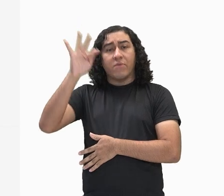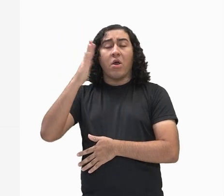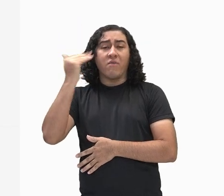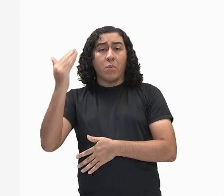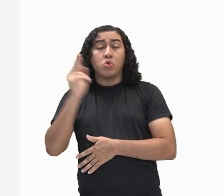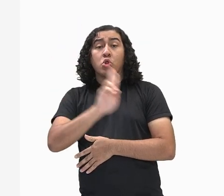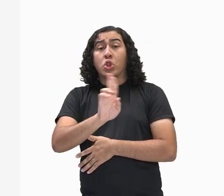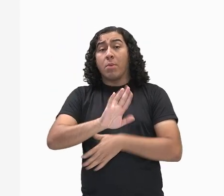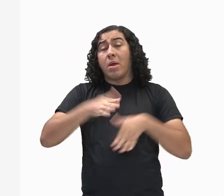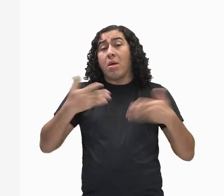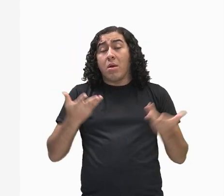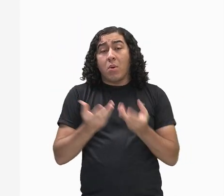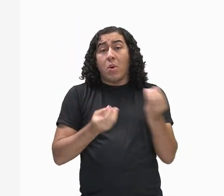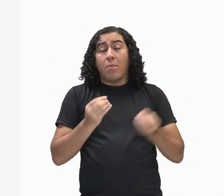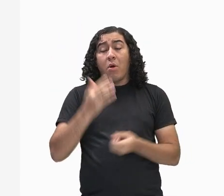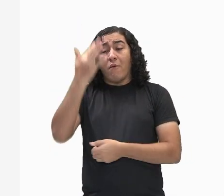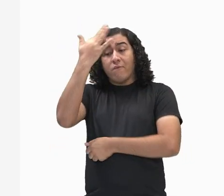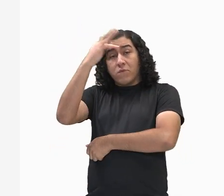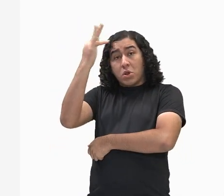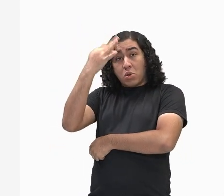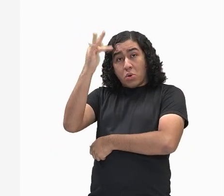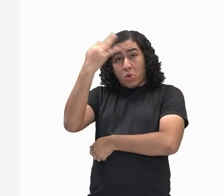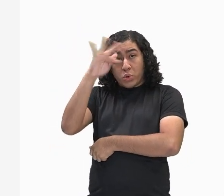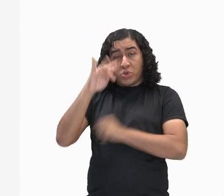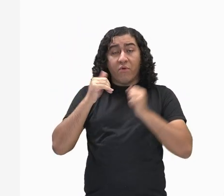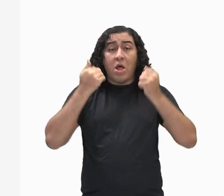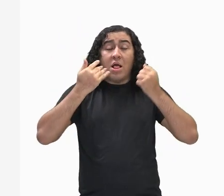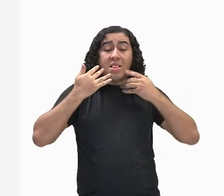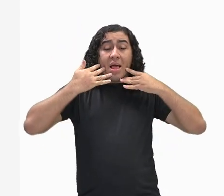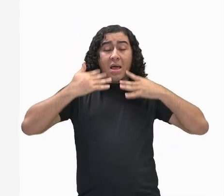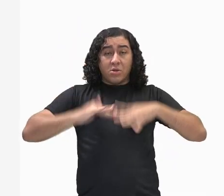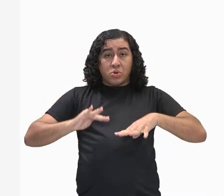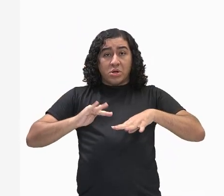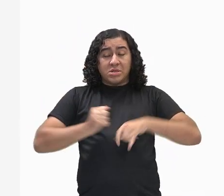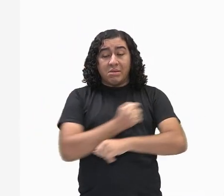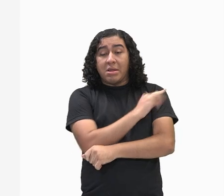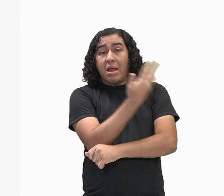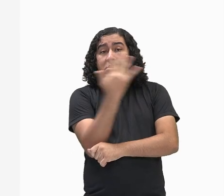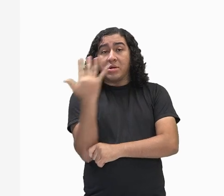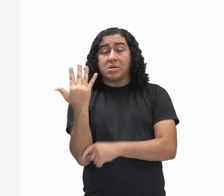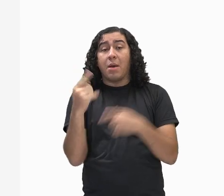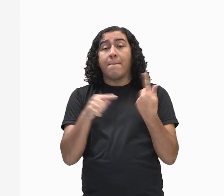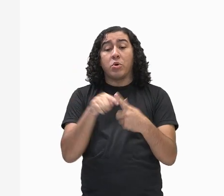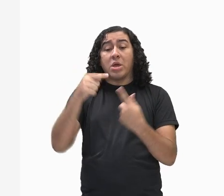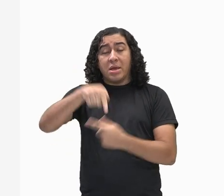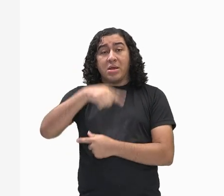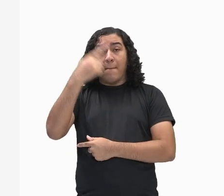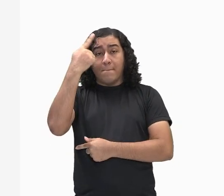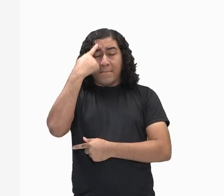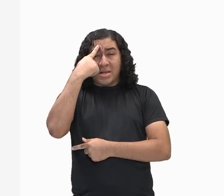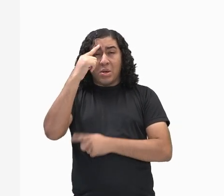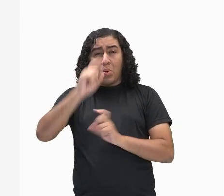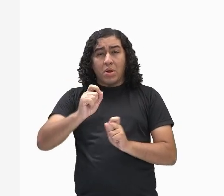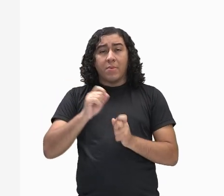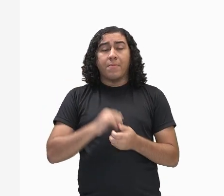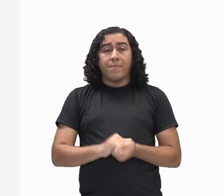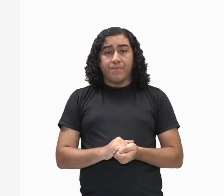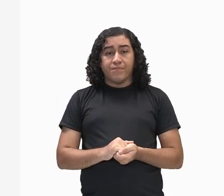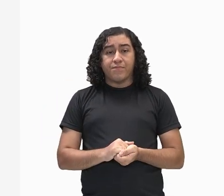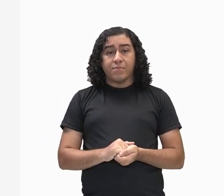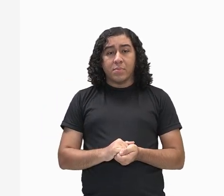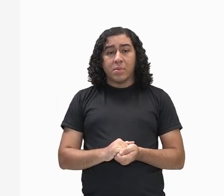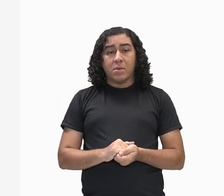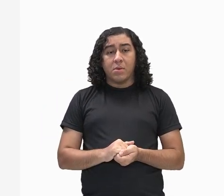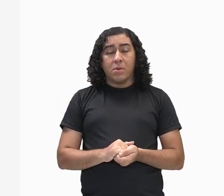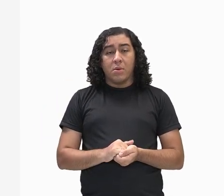como filósofos da natureza, porque eles defendiam a ideia de que a arqué,